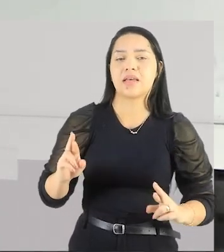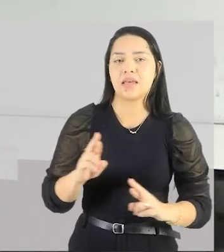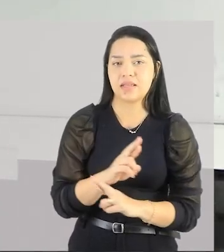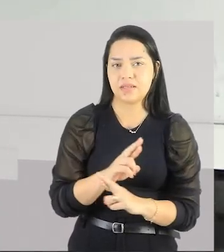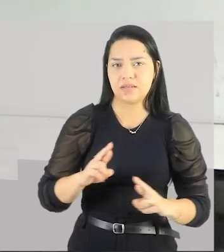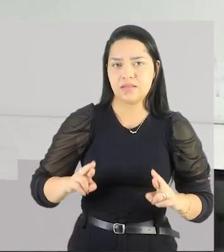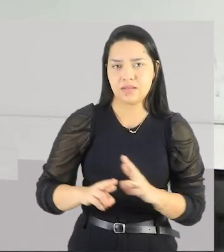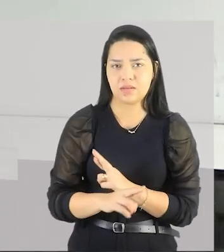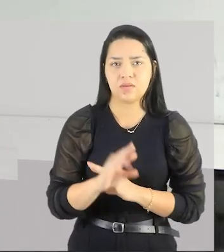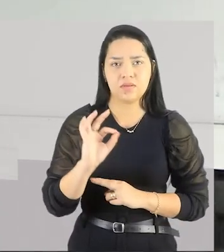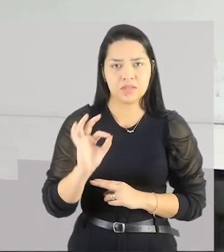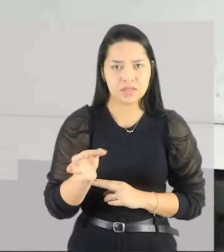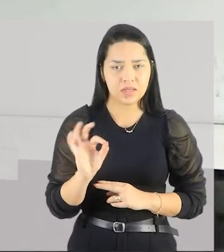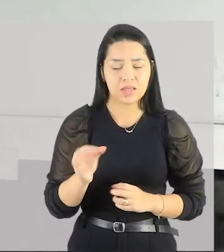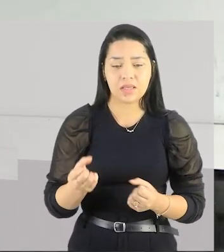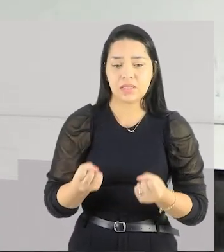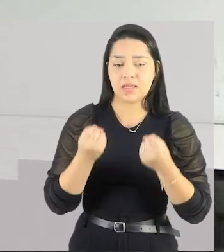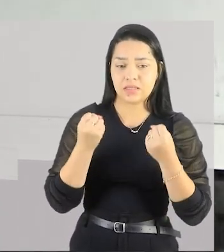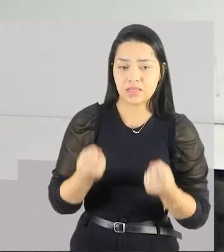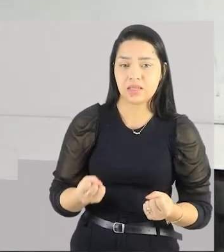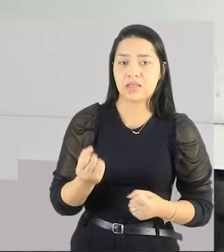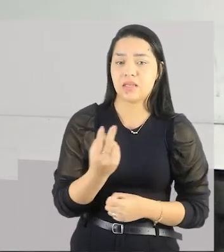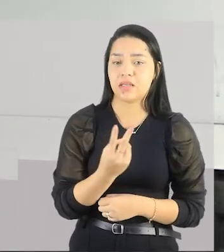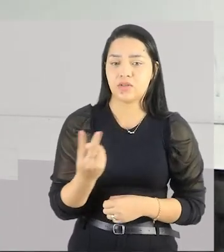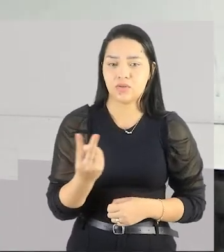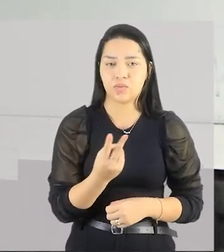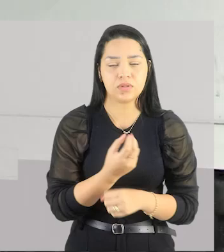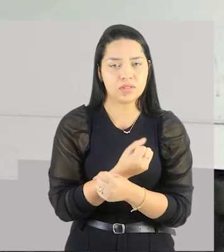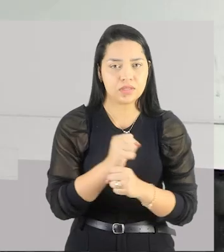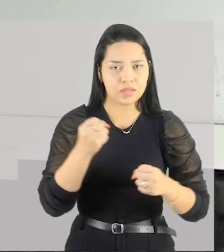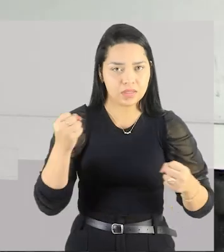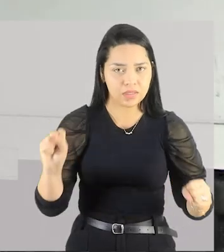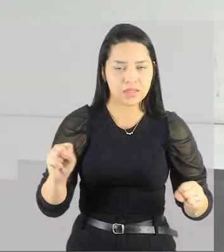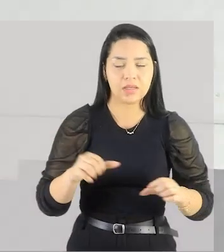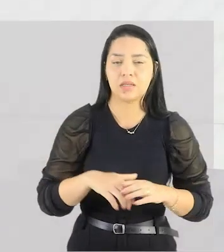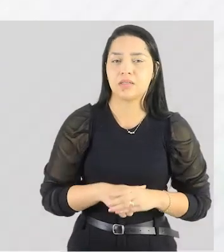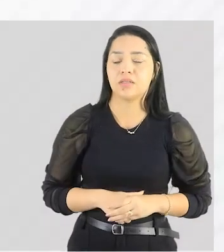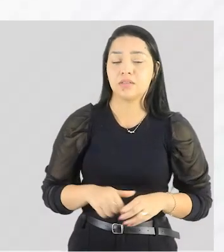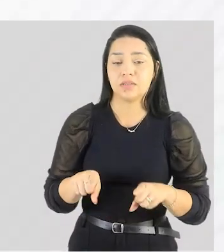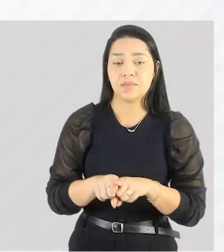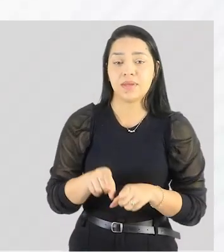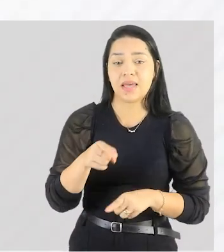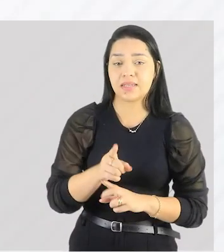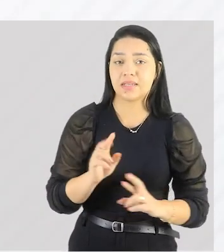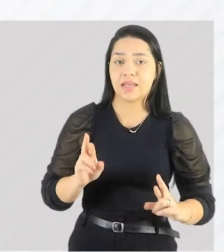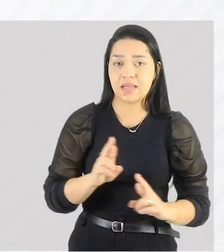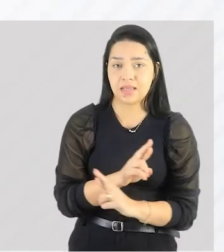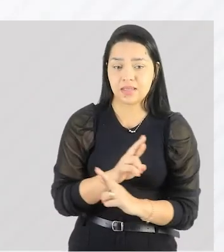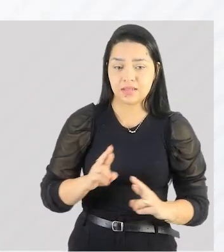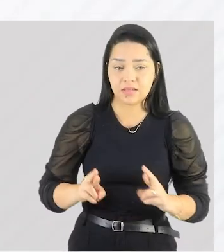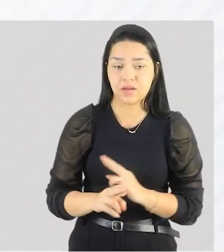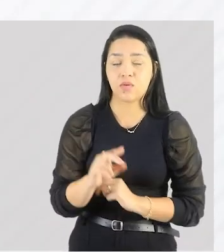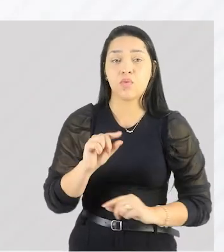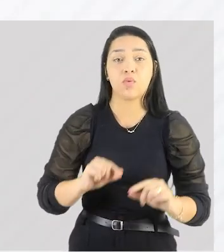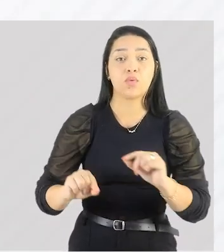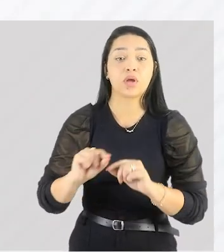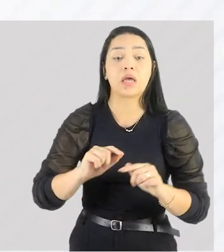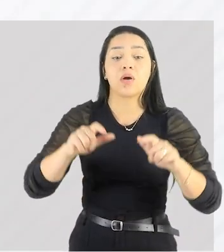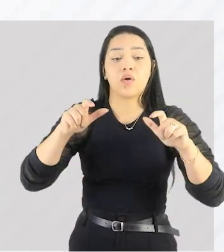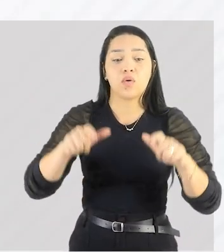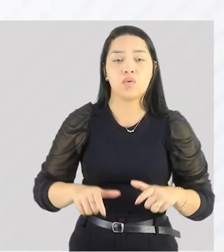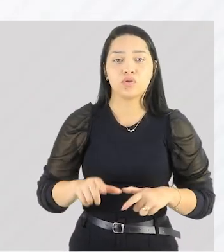relaçãozinha aí, certo? Entre a resistência e as duas grandezas. E essa relação vai estar presente exatamente